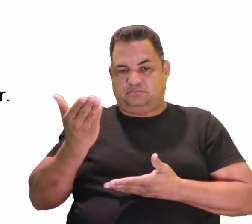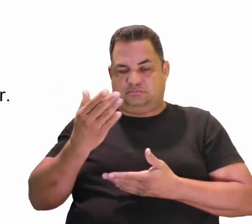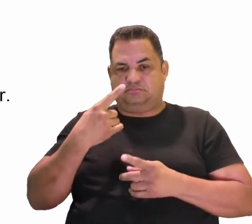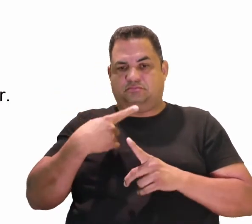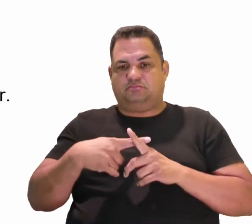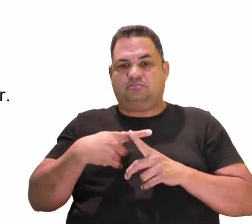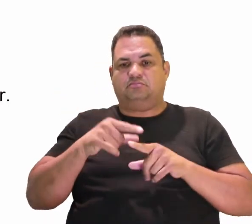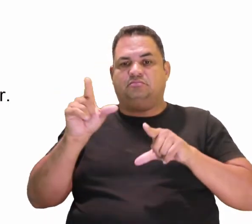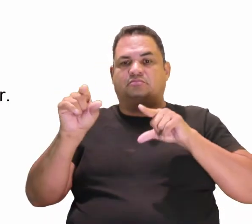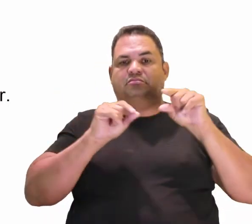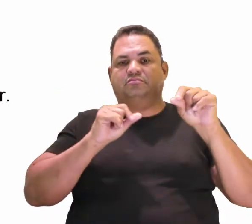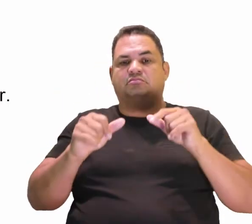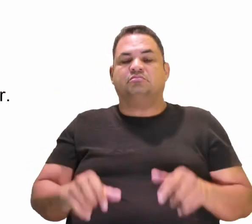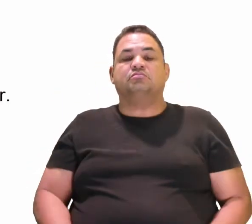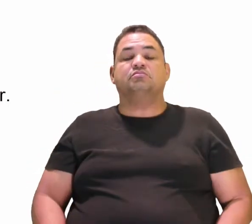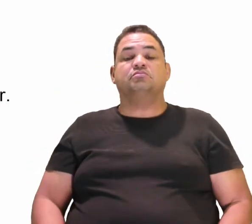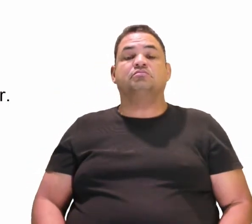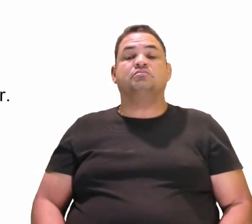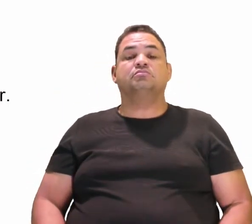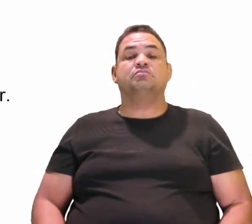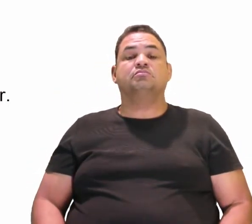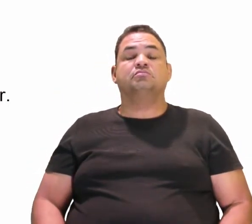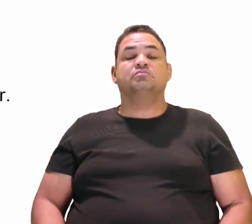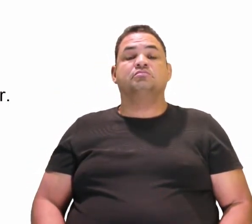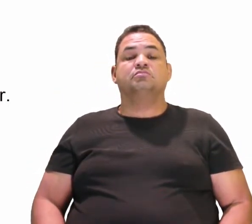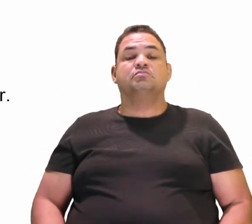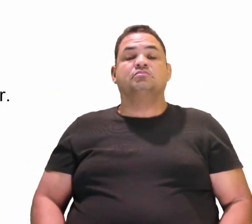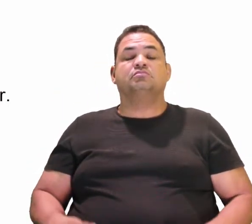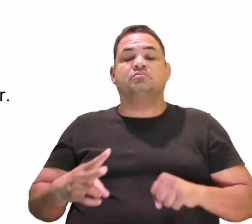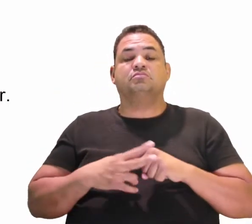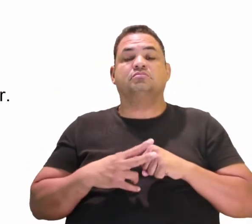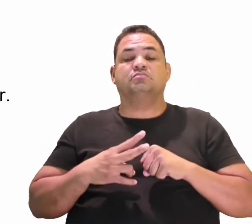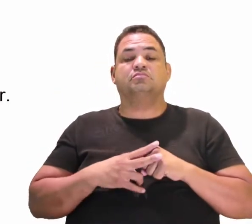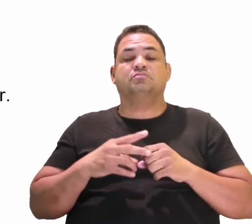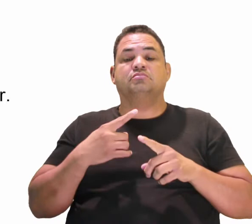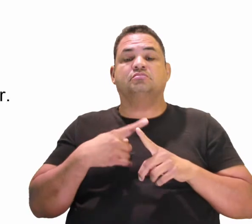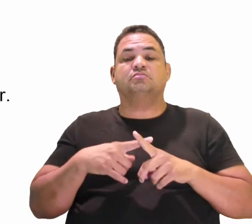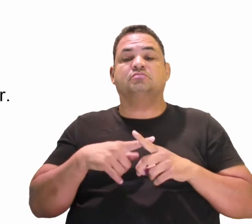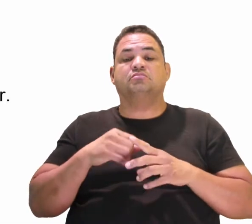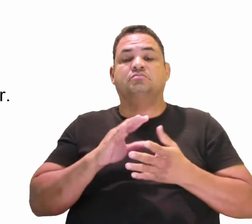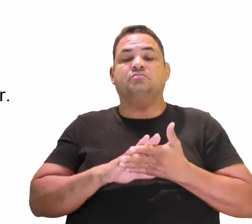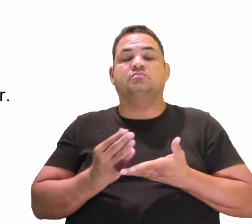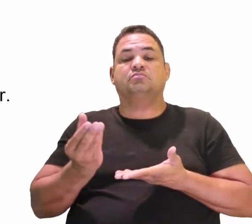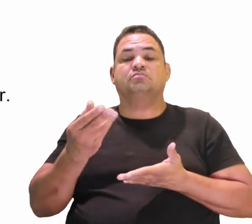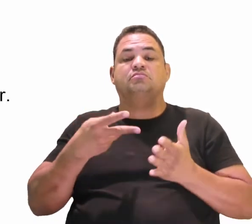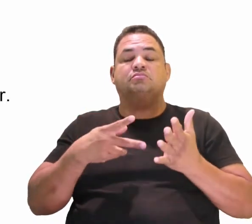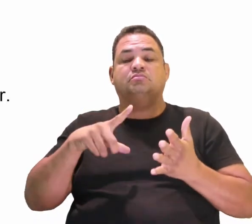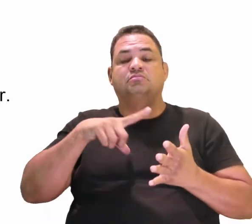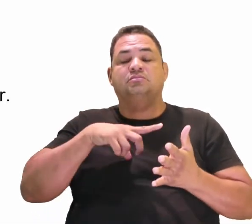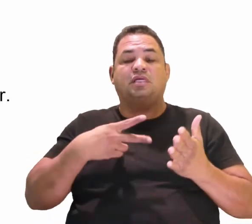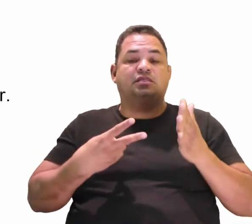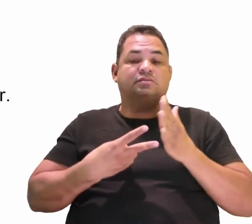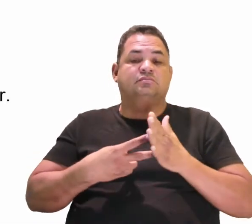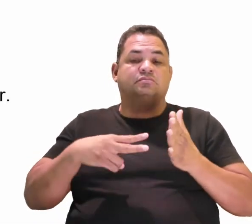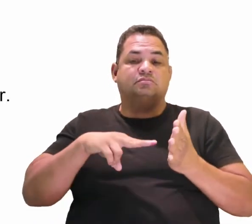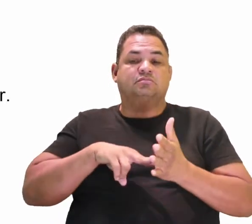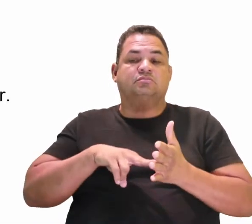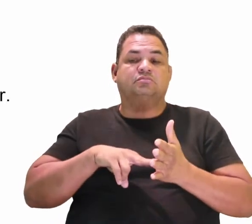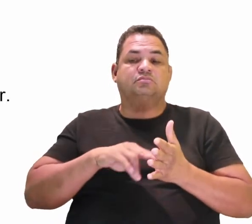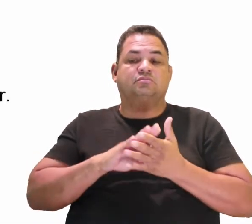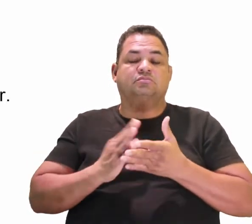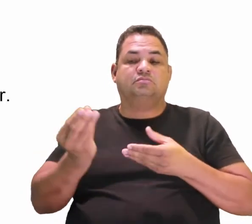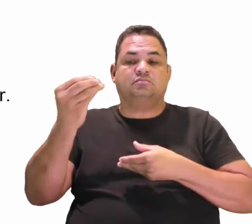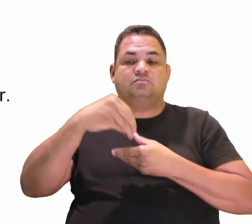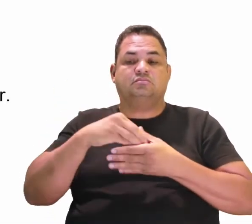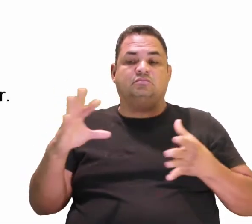que que eu escolhi o verbo learn? Porque faz mais sentido de acordo com o